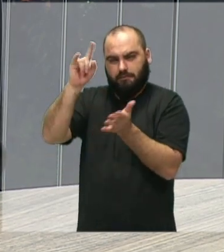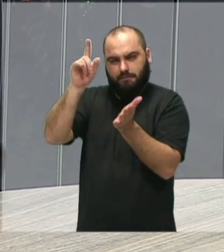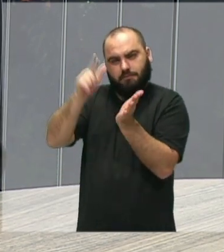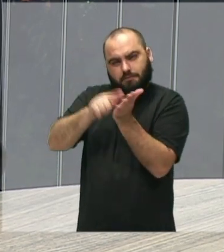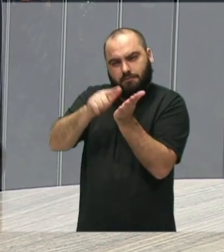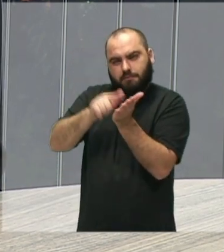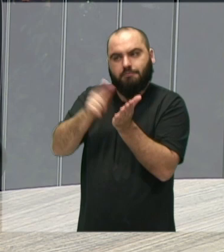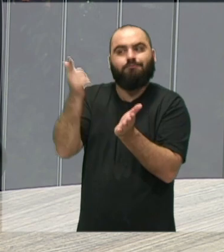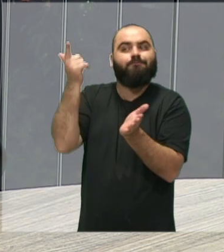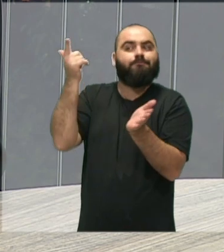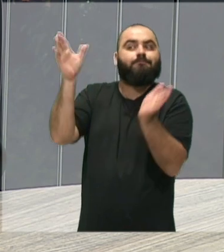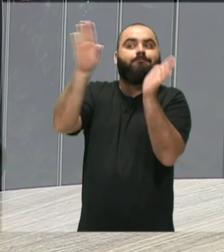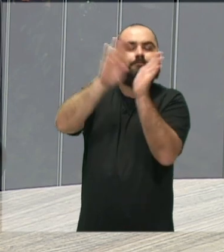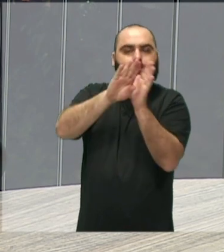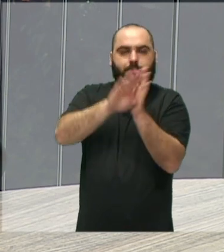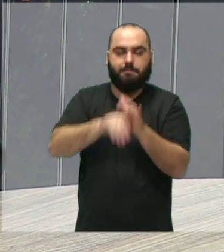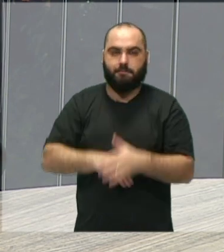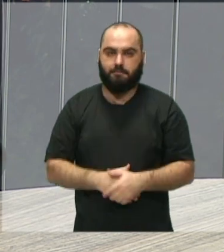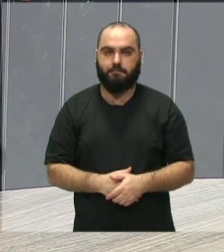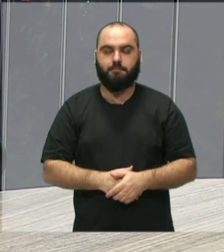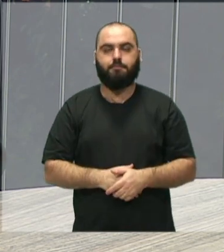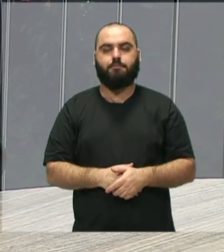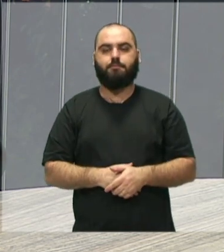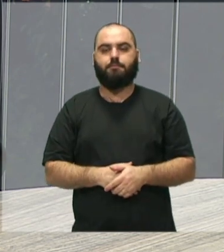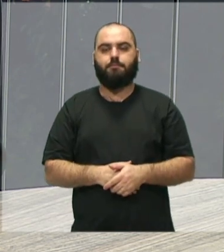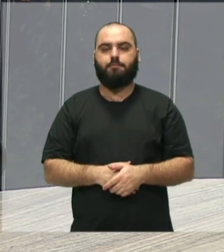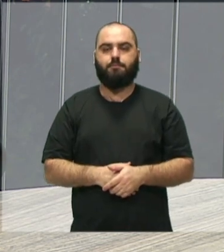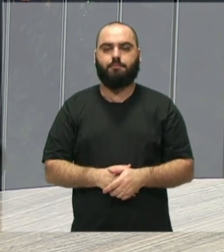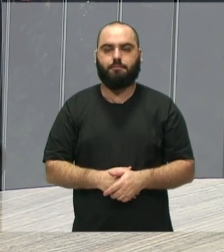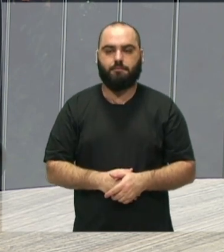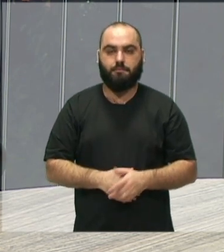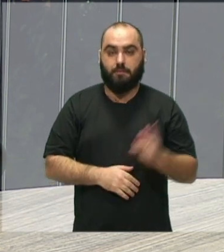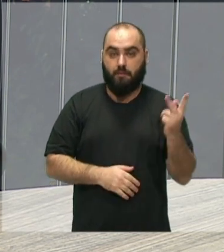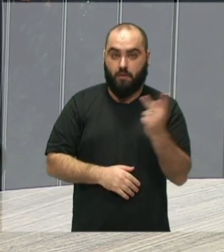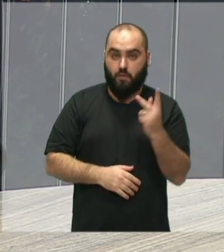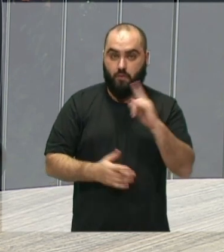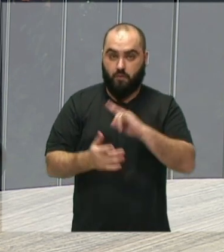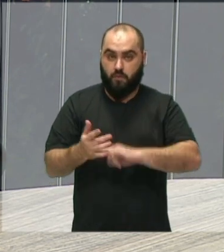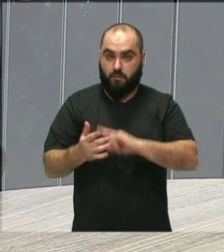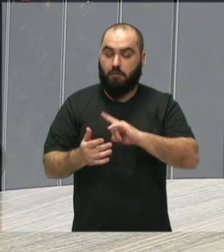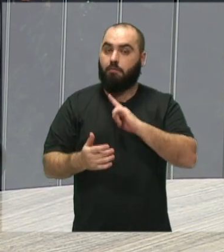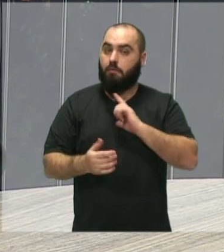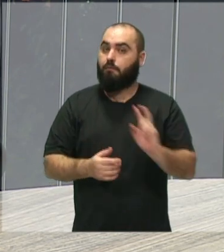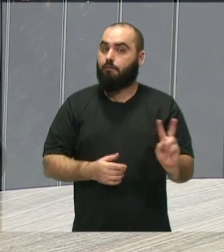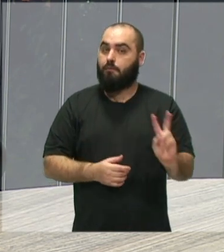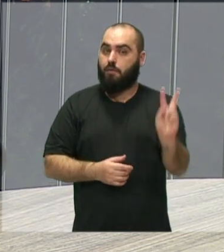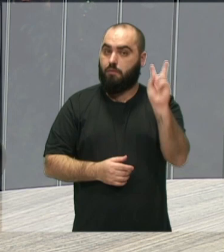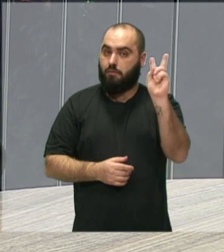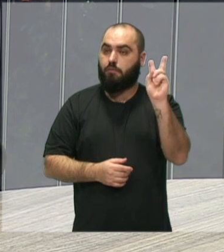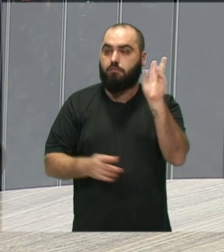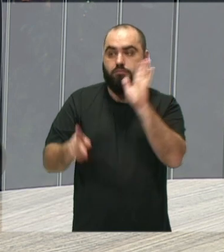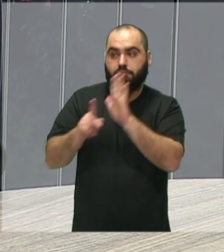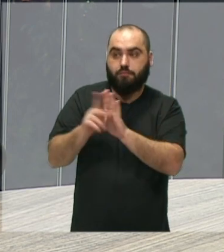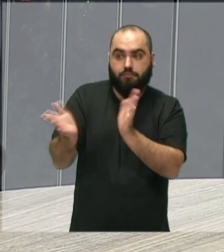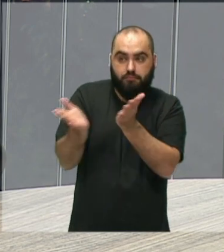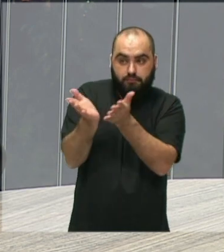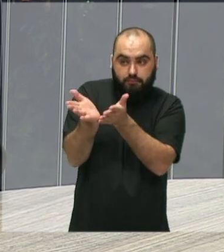Normalmente, por esses 2 documentos, eles geram valores, né, para a